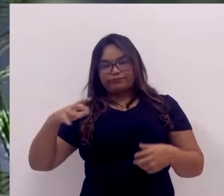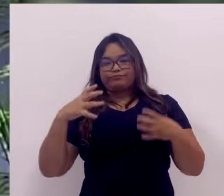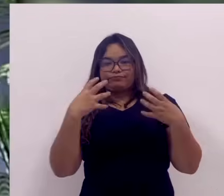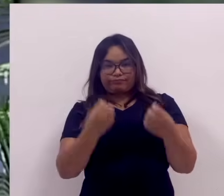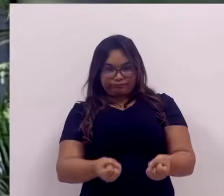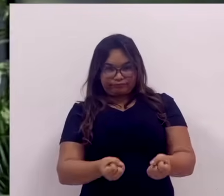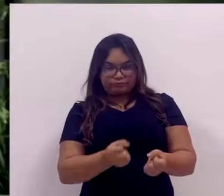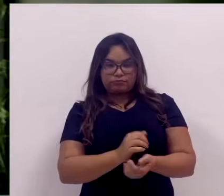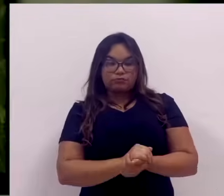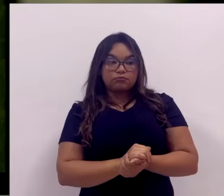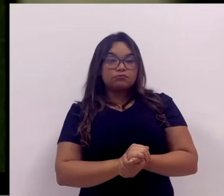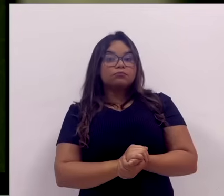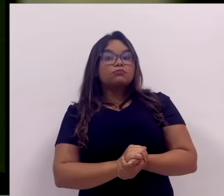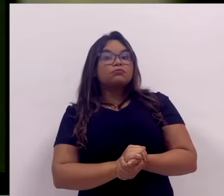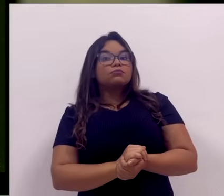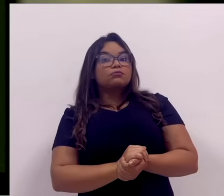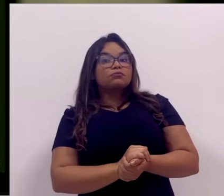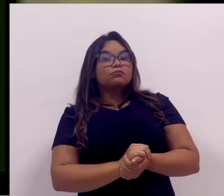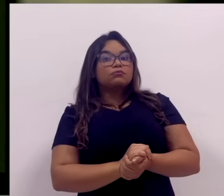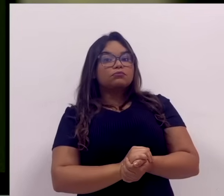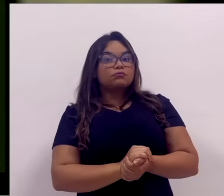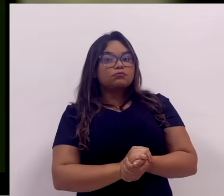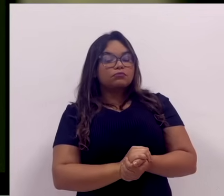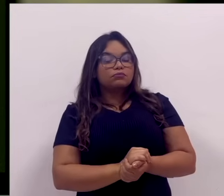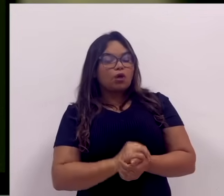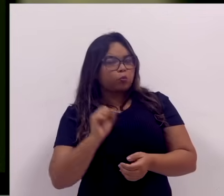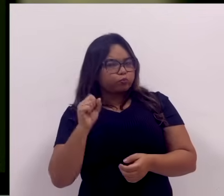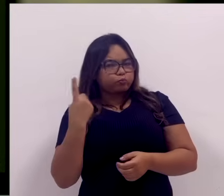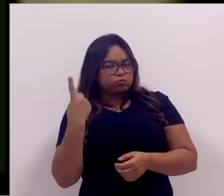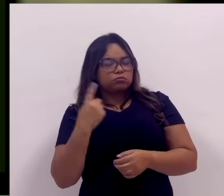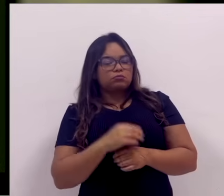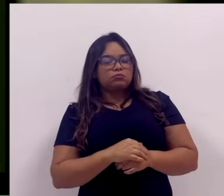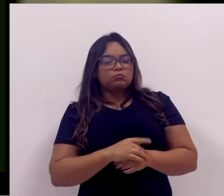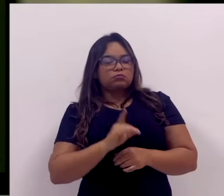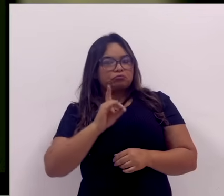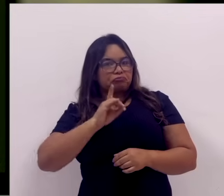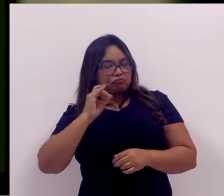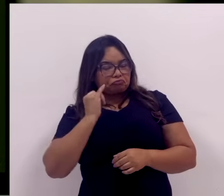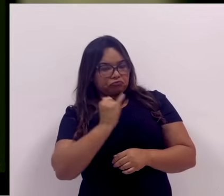Tem, porém, isto, que odeias, isso é estranho.